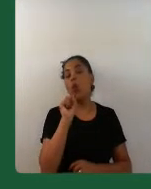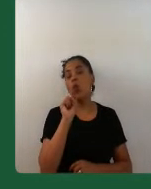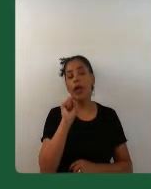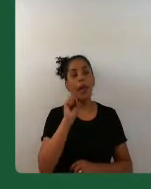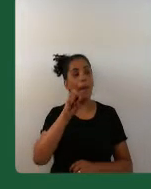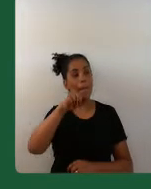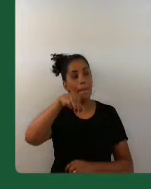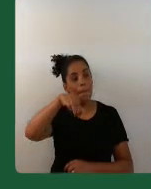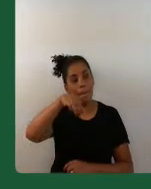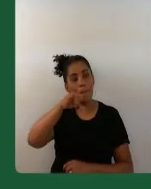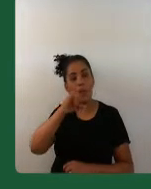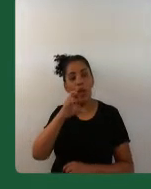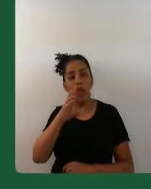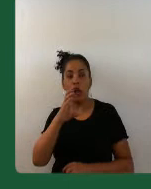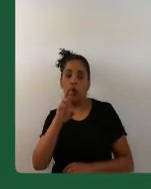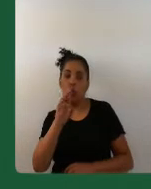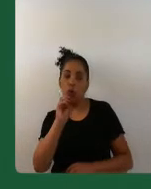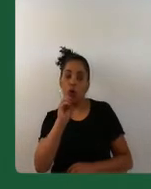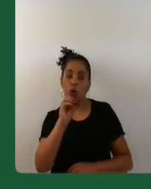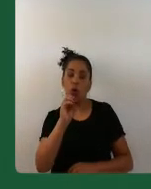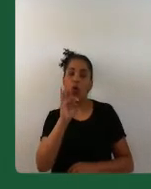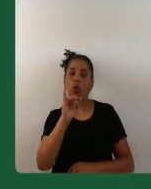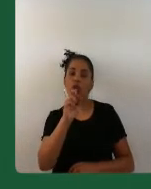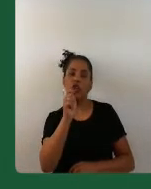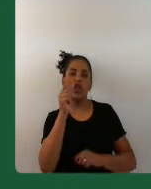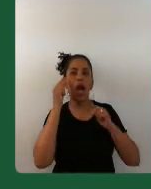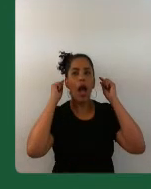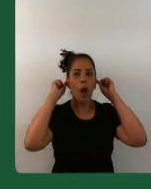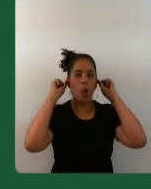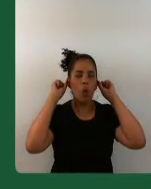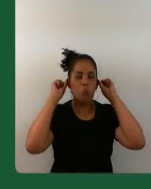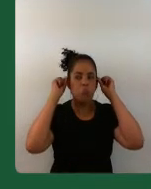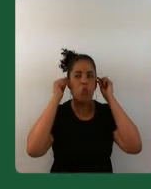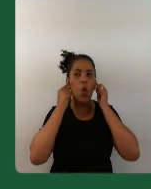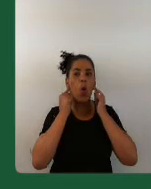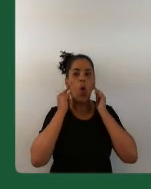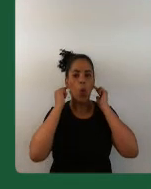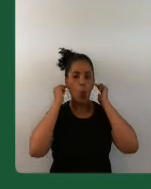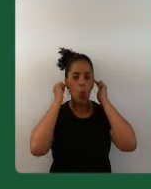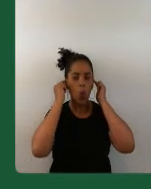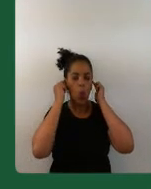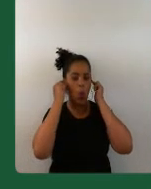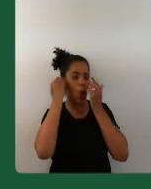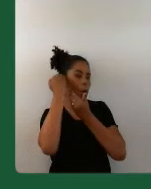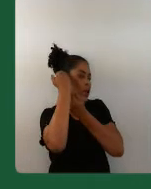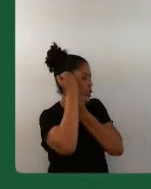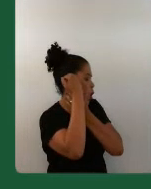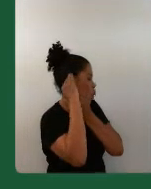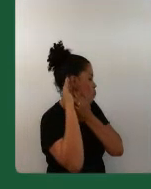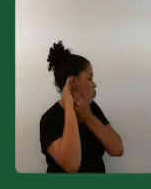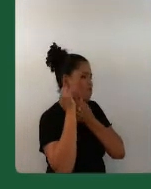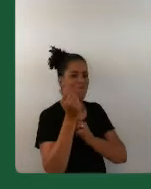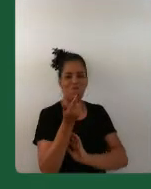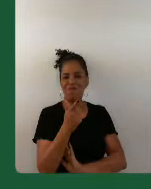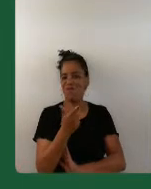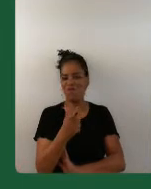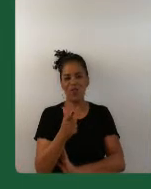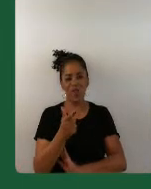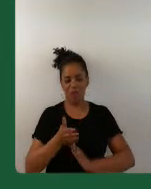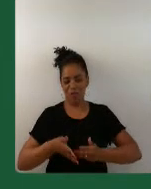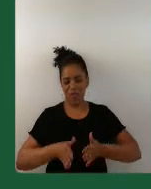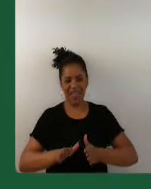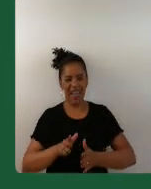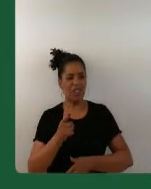da orelha, né? Quando o paciente nasce sem orelha. Nesse caso, é uma microtia bilateral, né?